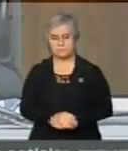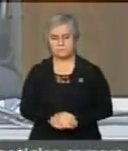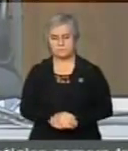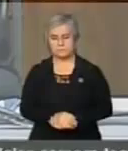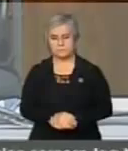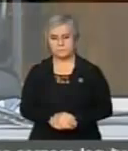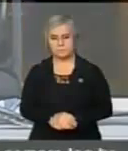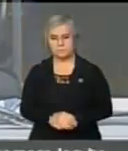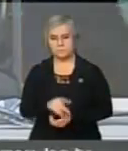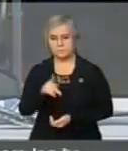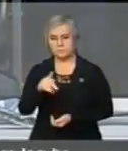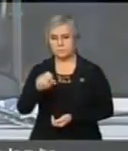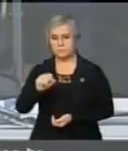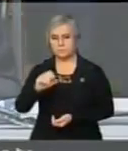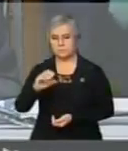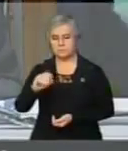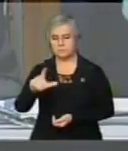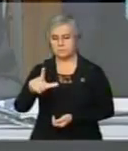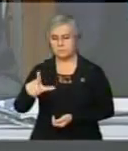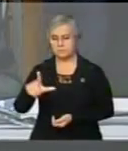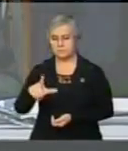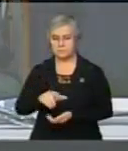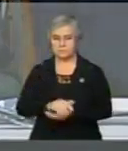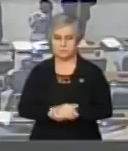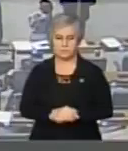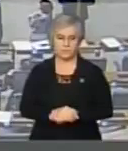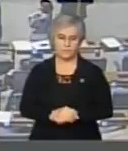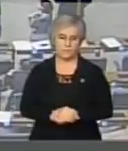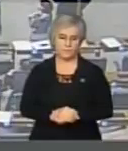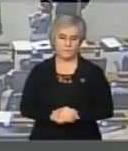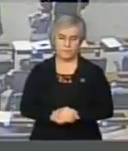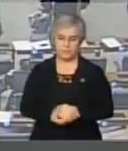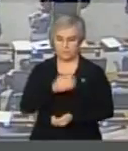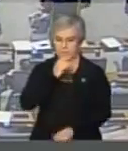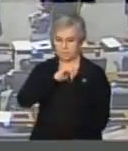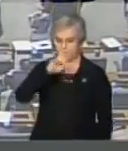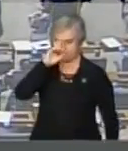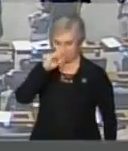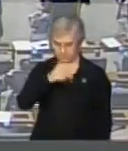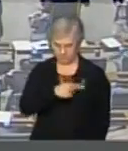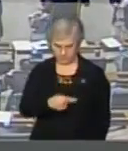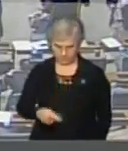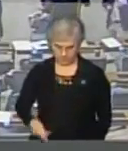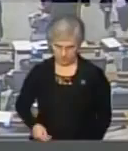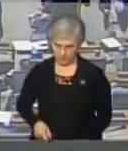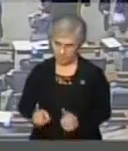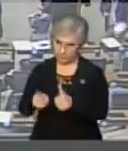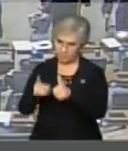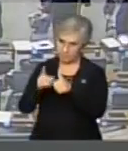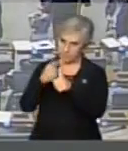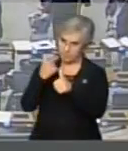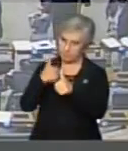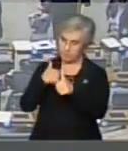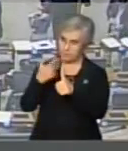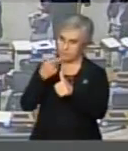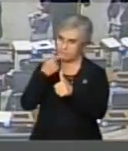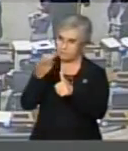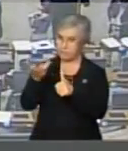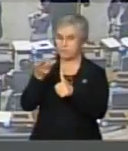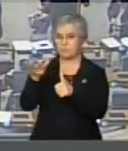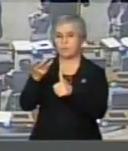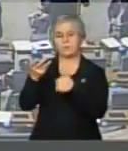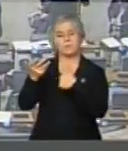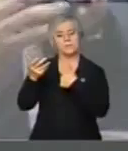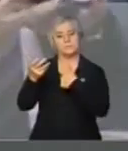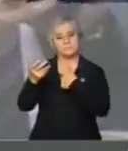Como vota o PSOL. Presidente, em primeiro lugar, eu queria dizer do meu